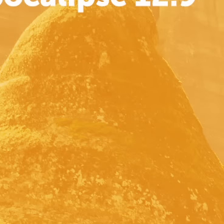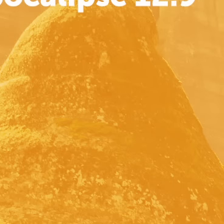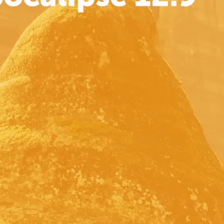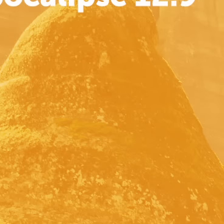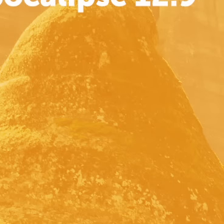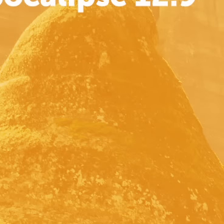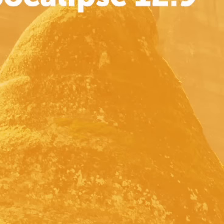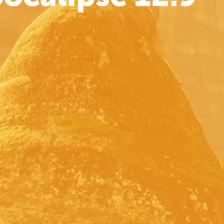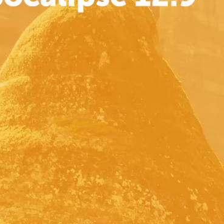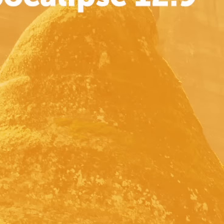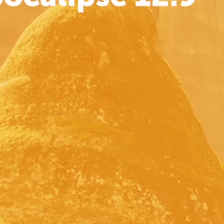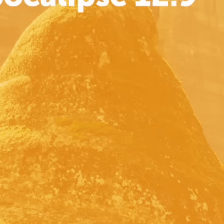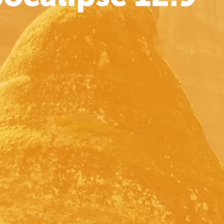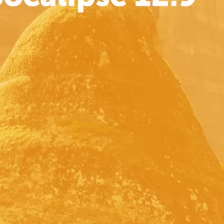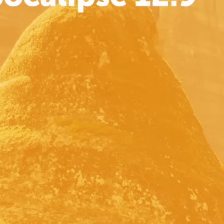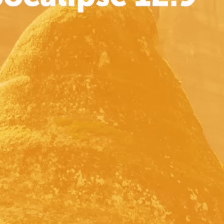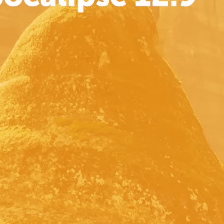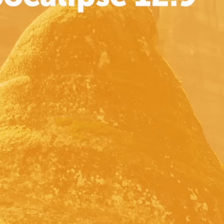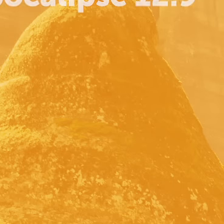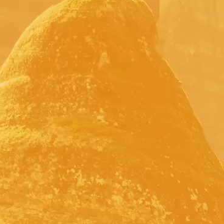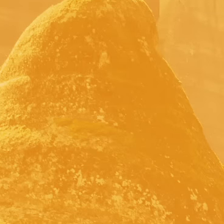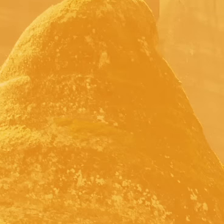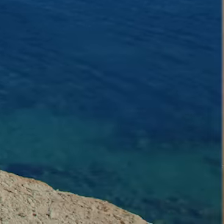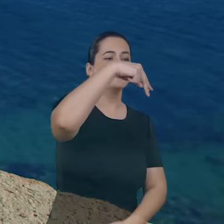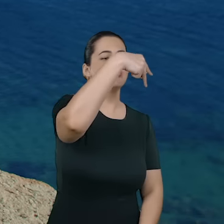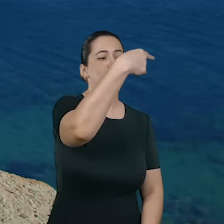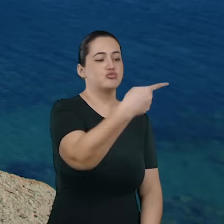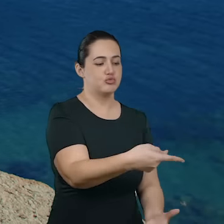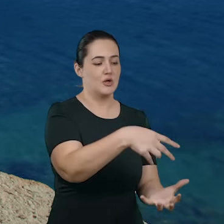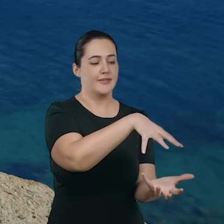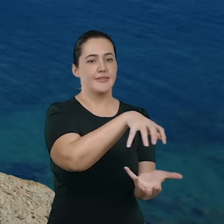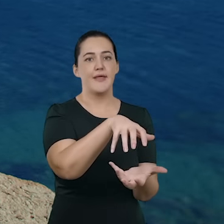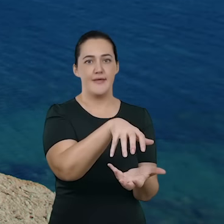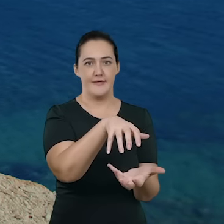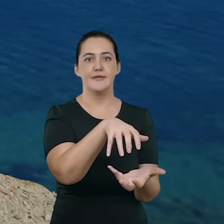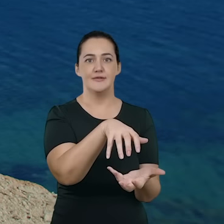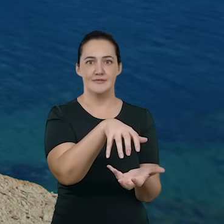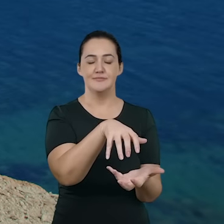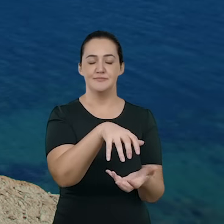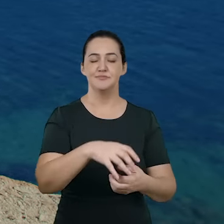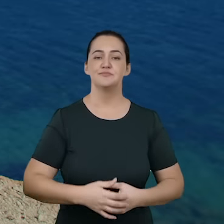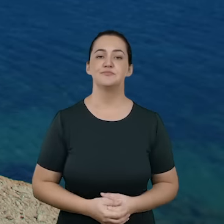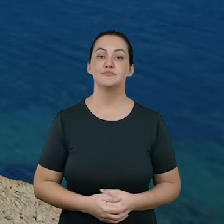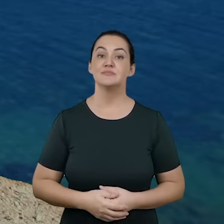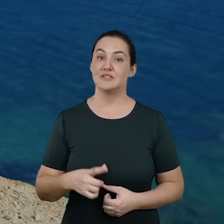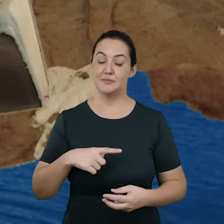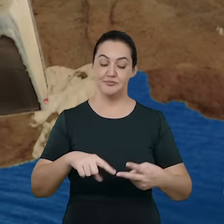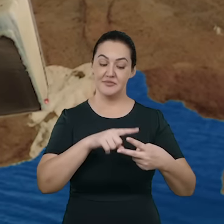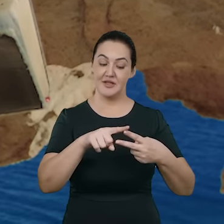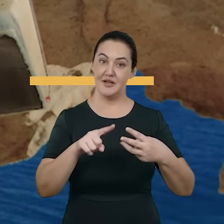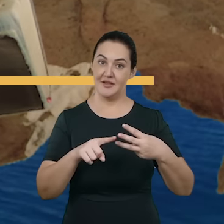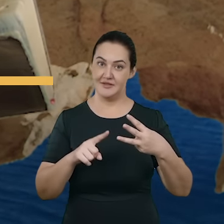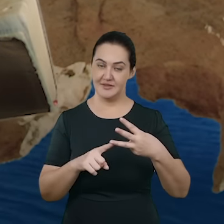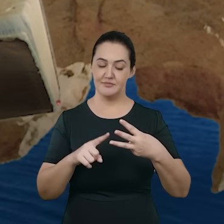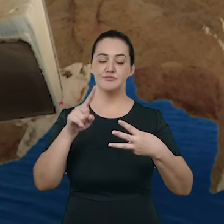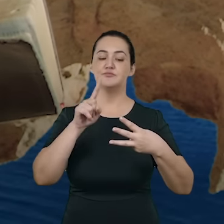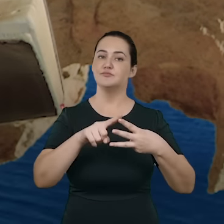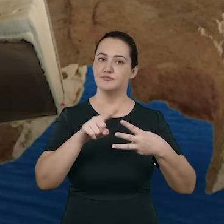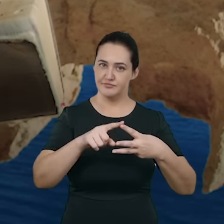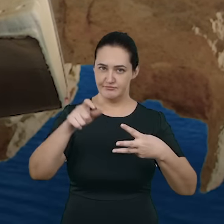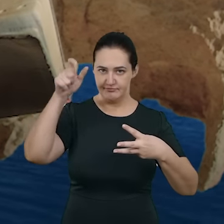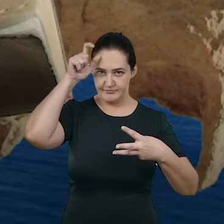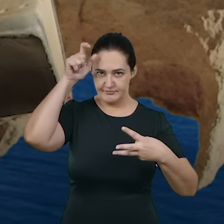Ele foi atirado para a terra. Então nós já temos aqui 3 elementos que ajudam a identificar esse dragão. Ele é, ao mesmo